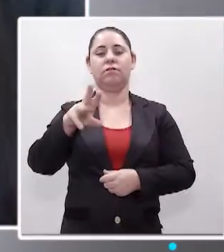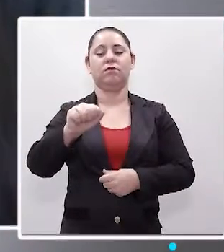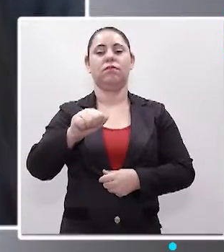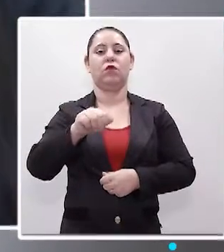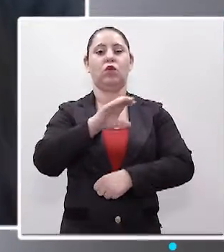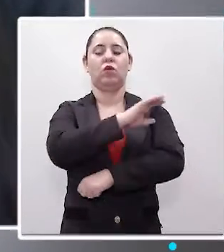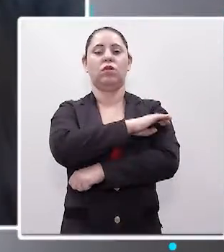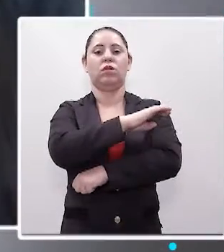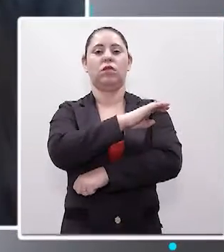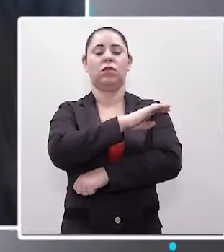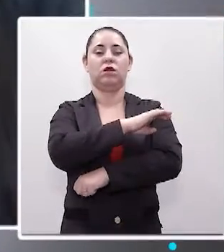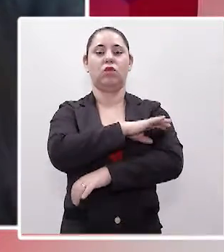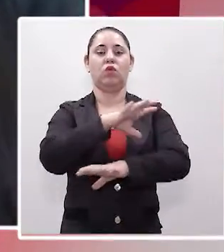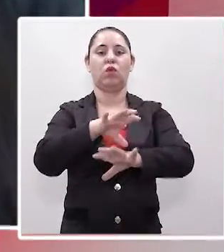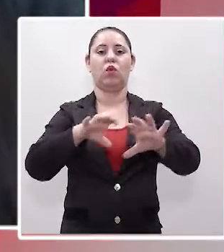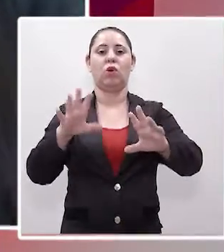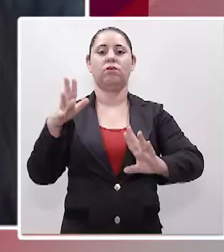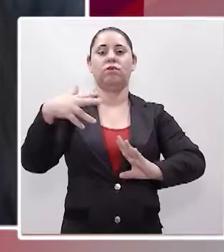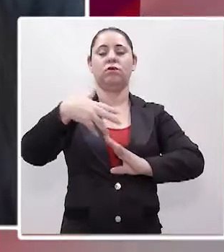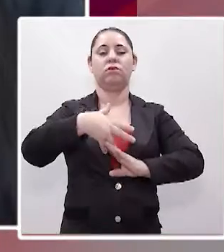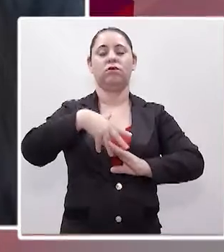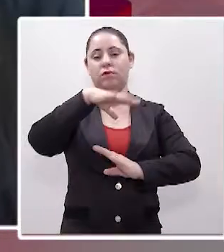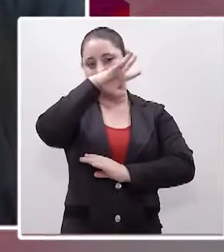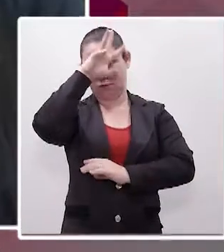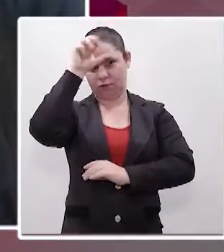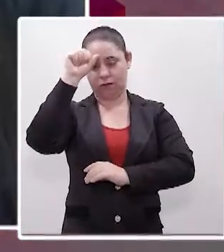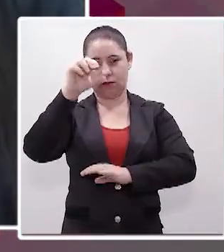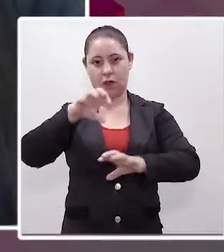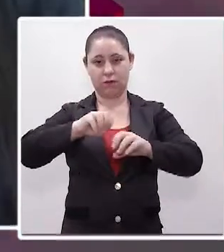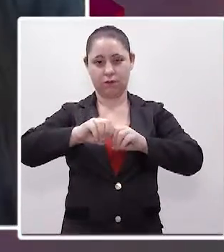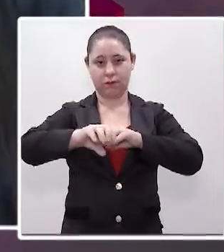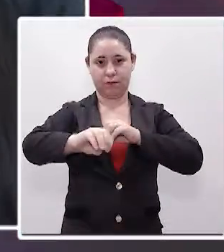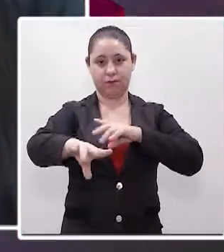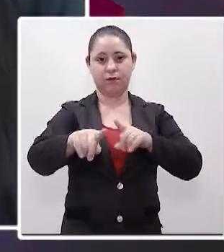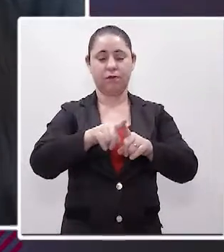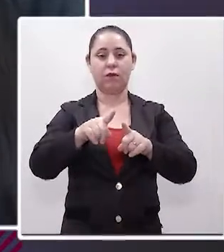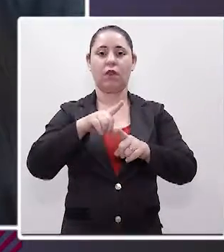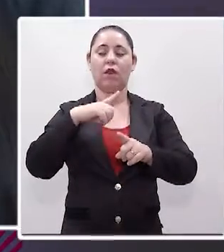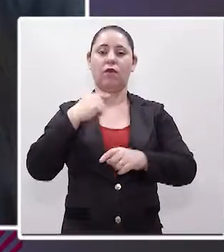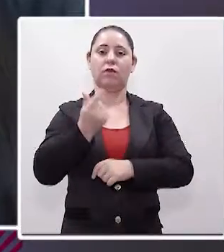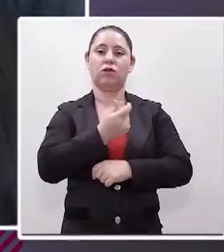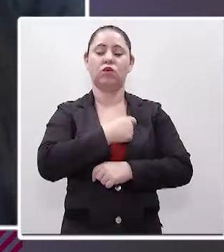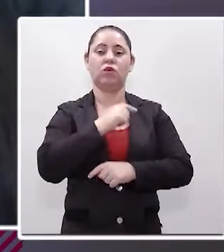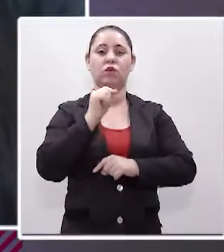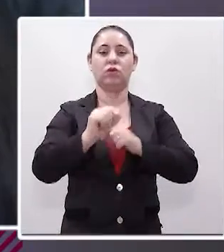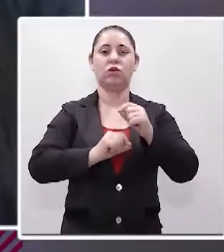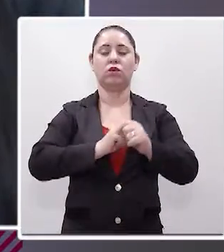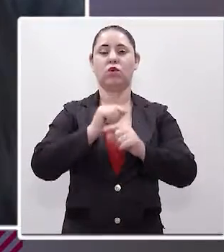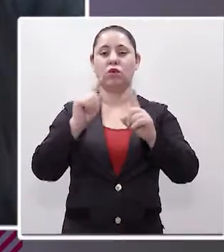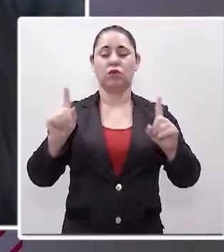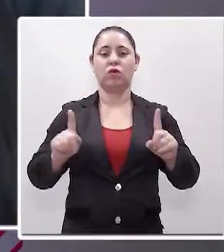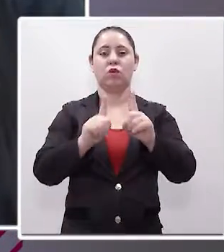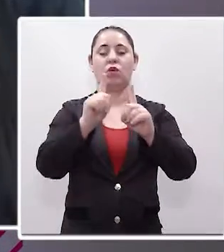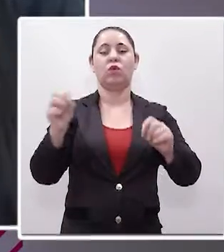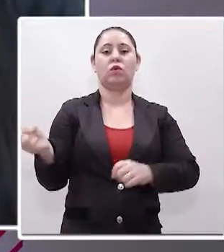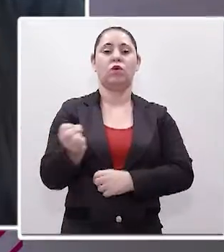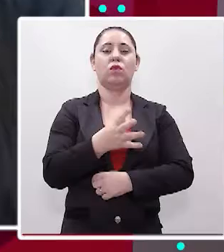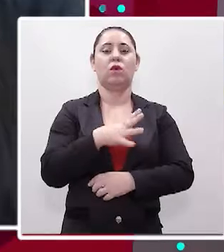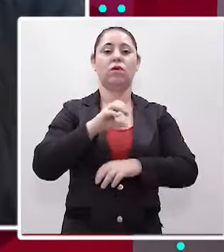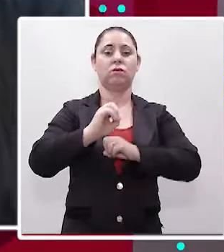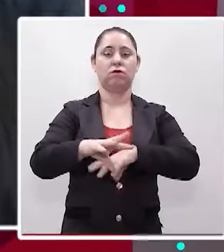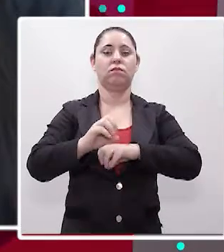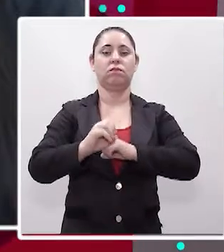Daiane, que também coordena a divisão de educação à distância lá da Universidade Federal de Mato Grosso do Sul e recebeu a certificação do Google